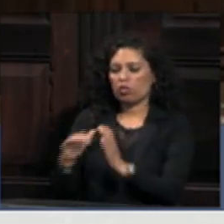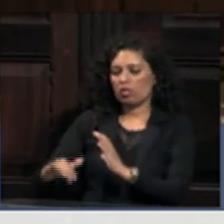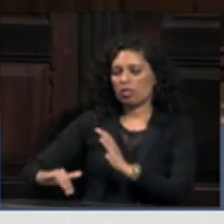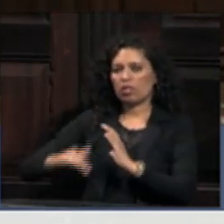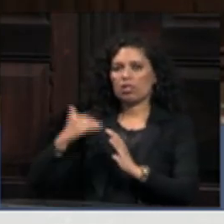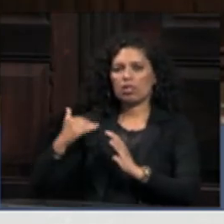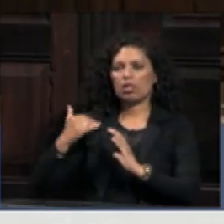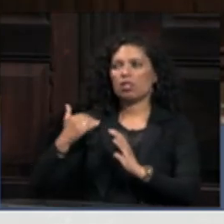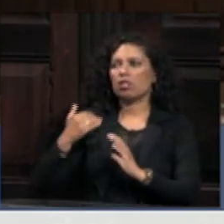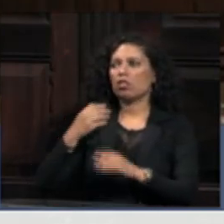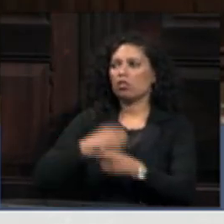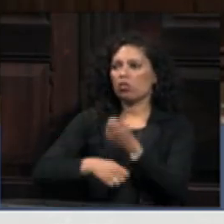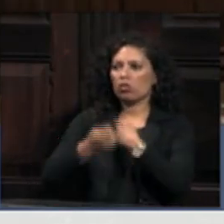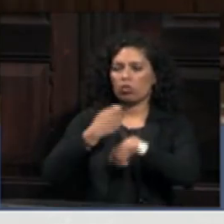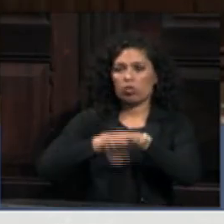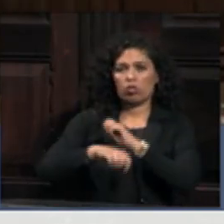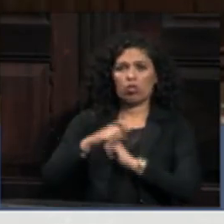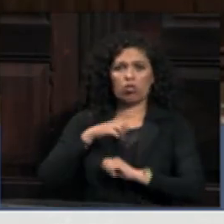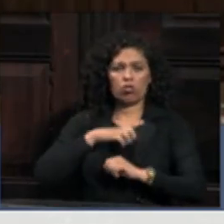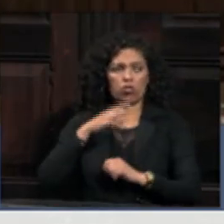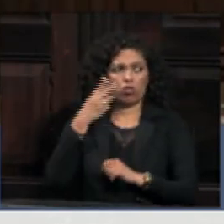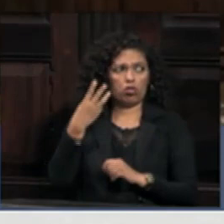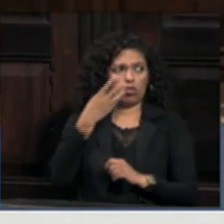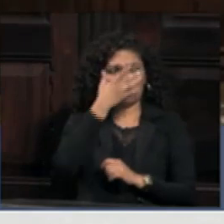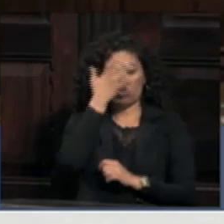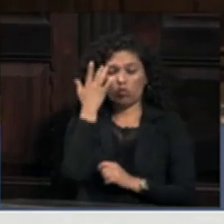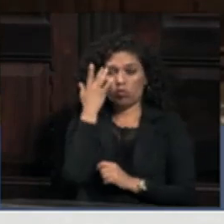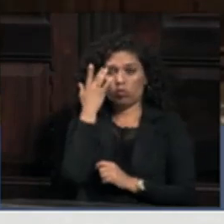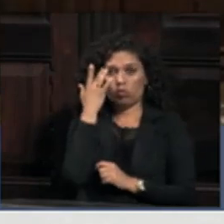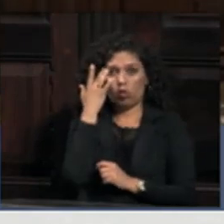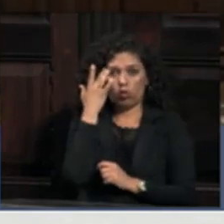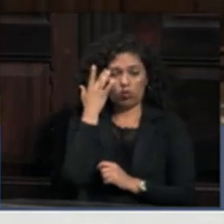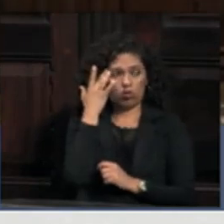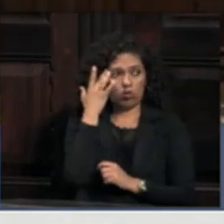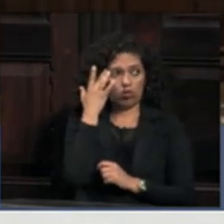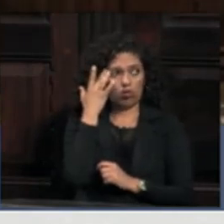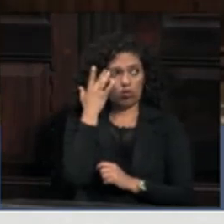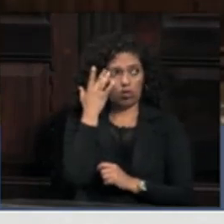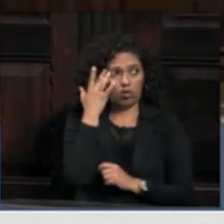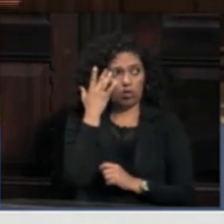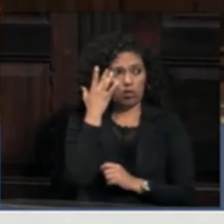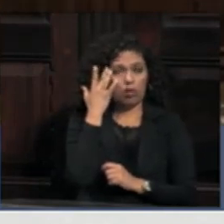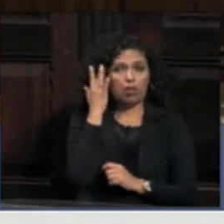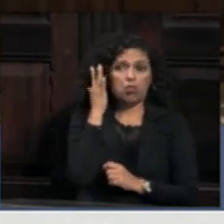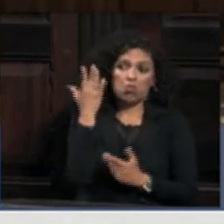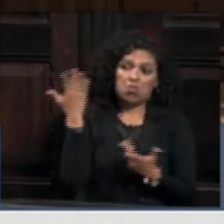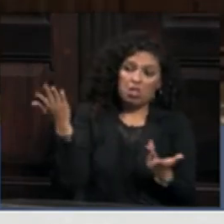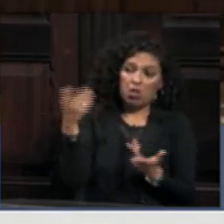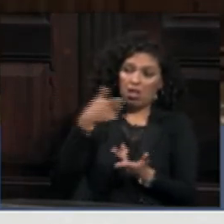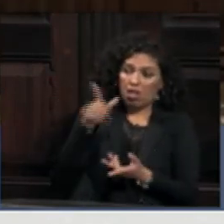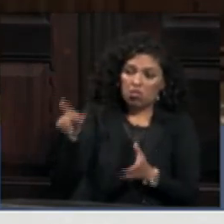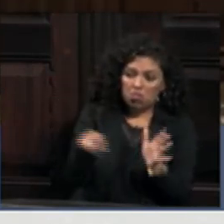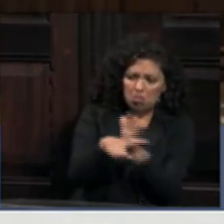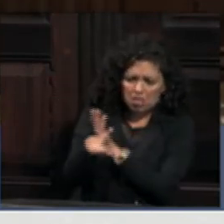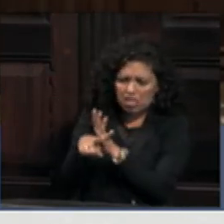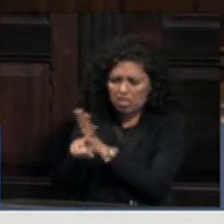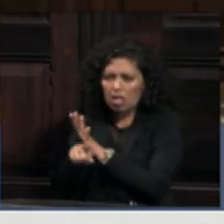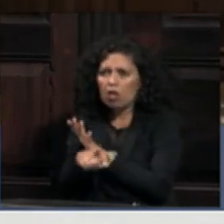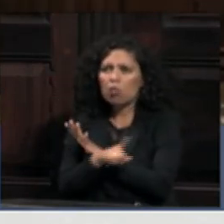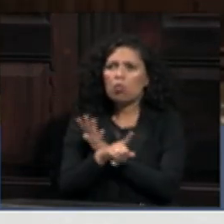3 funcionários requisitados. Então não fiscalizava nada. E cadê a cadeia